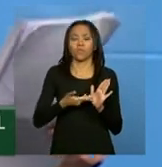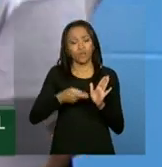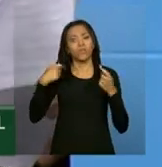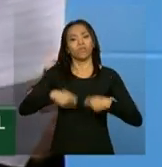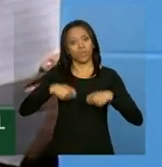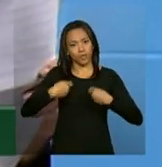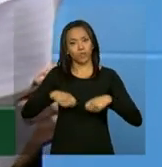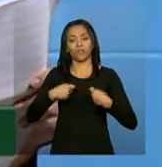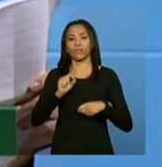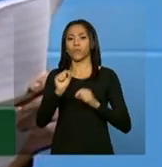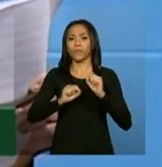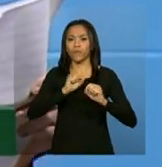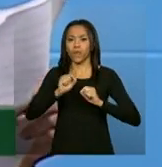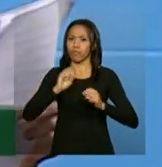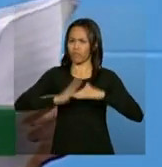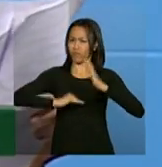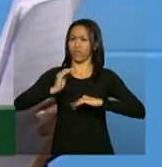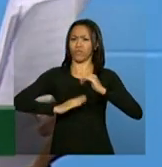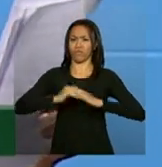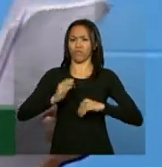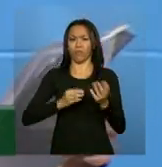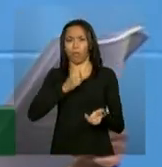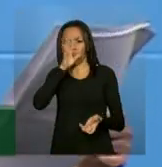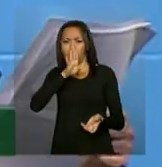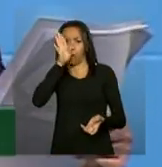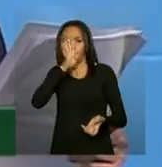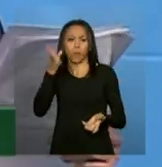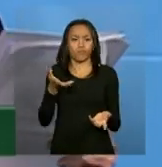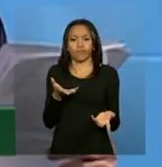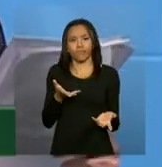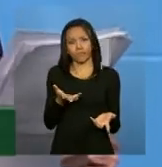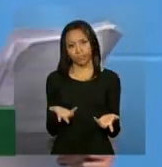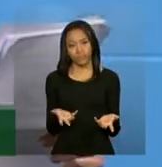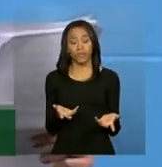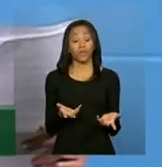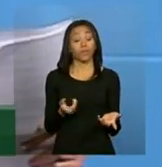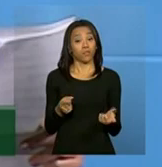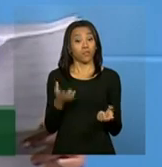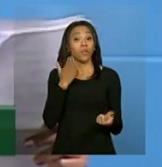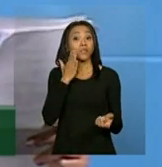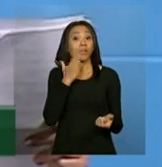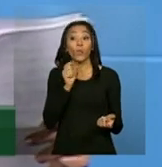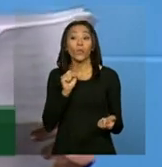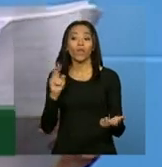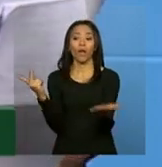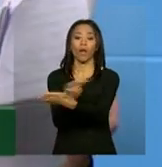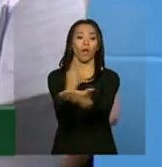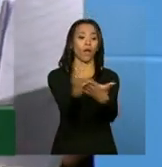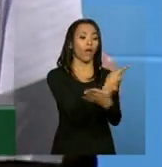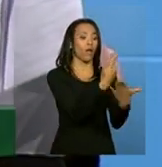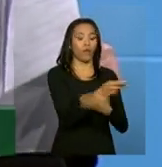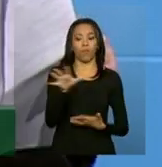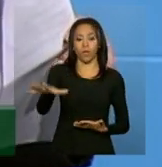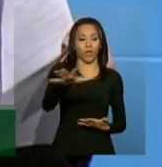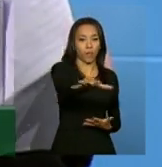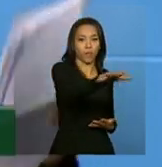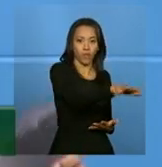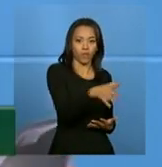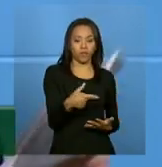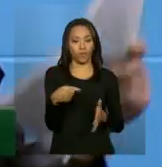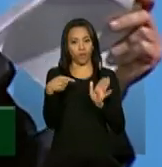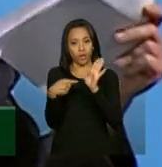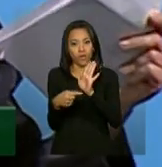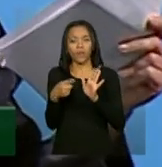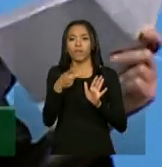tem que ser conhecida do ponto de vista profissional, inclusive do ponto de vista do impacto em cada um dos territórios. Aqui vale um parêntese,